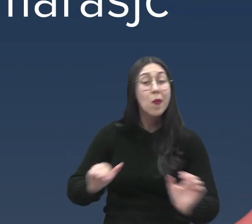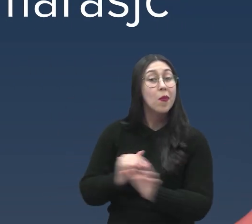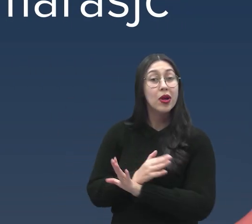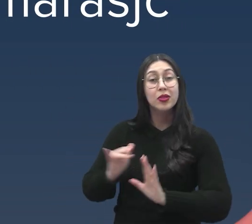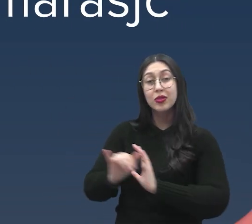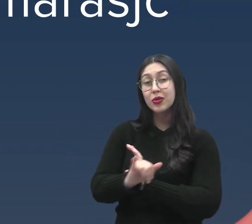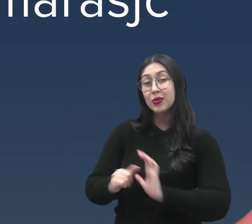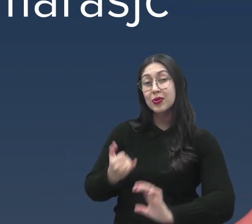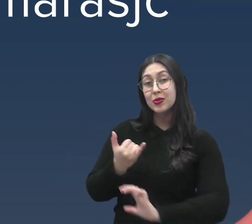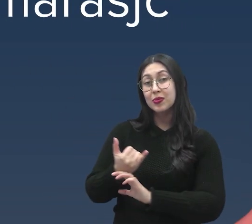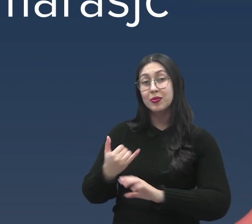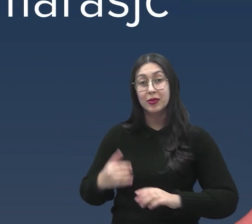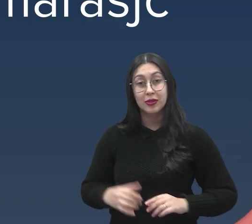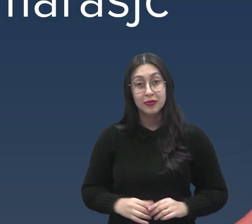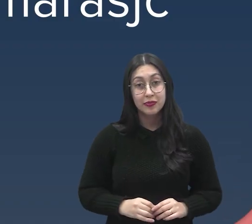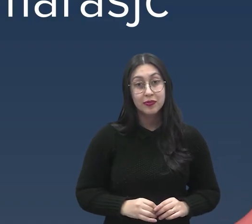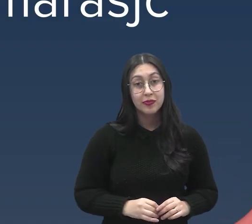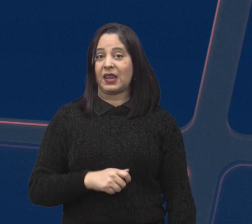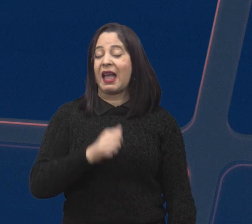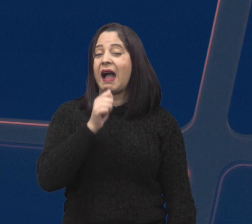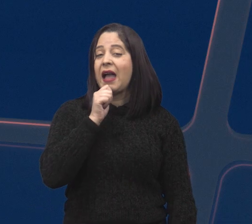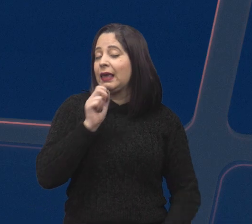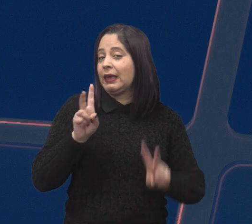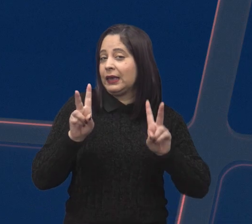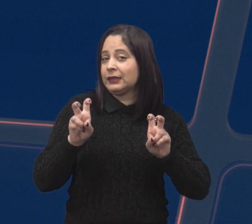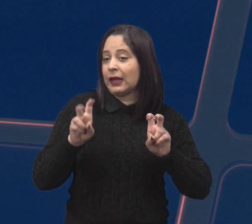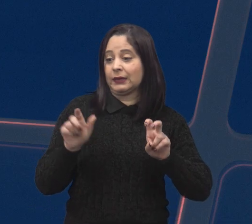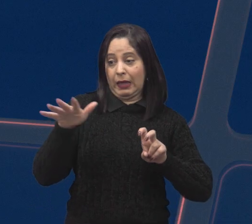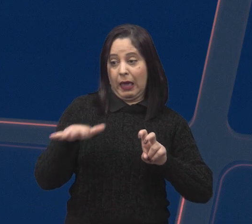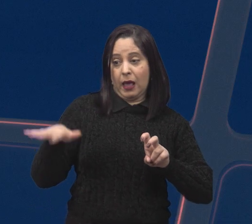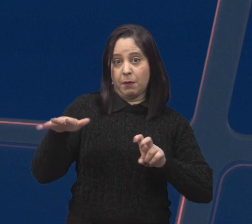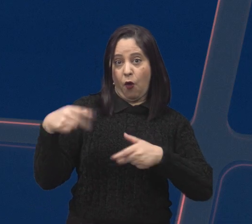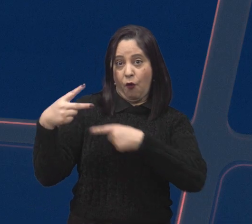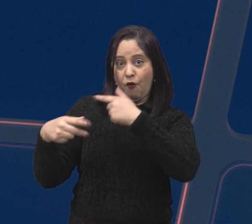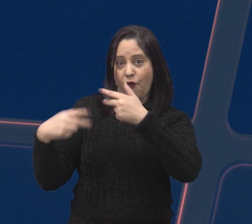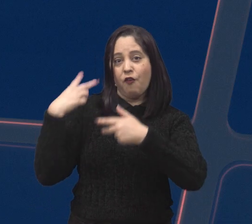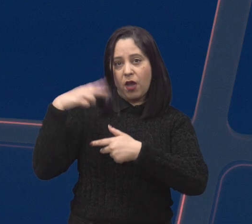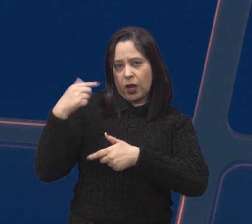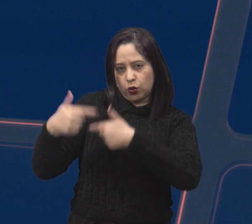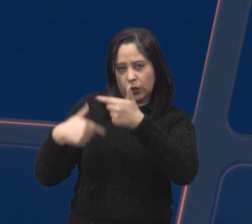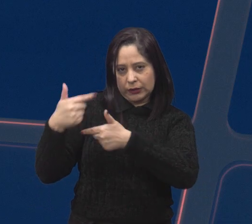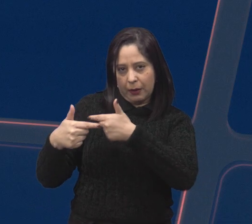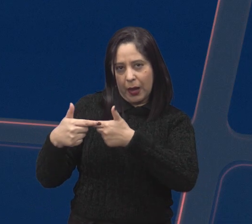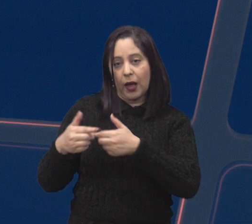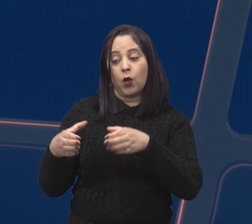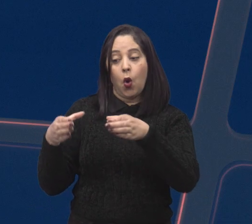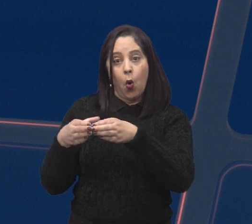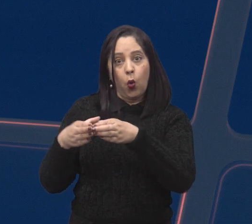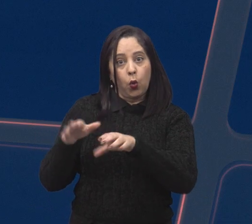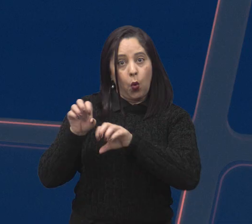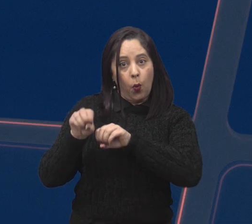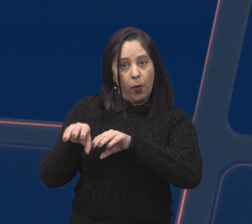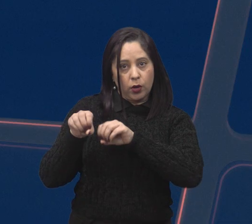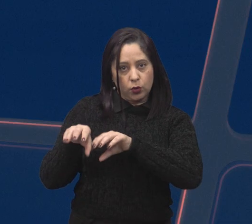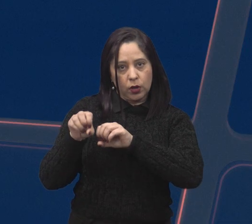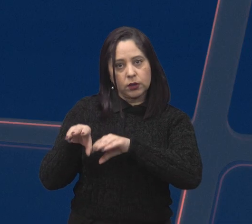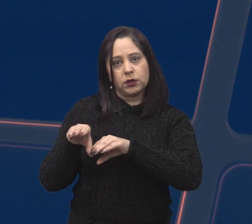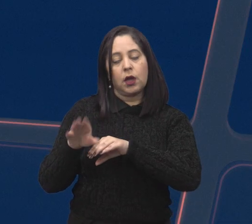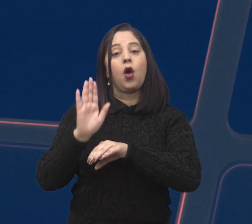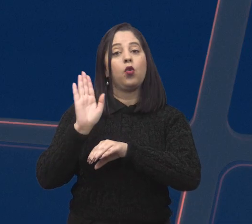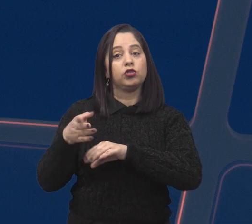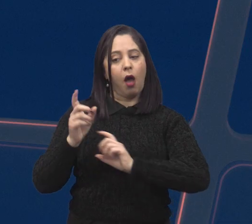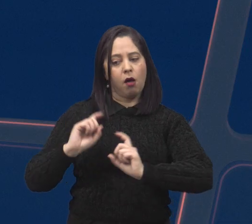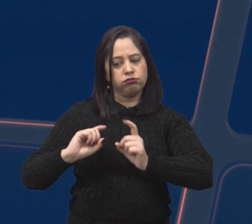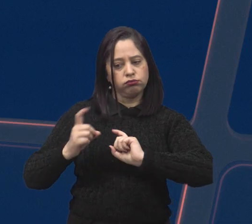plenário na íntegra no nosso canal no YouTube. Ainda sobre o trabalho dos parlamentares, vereadores da Comissão de Educação